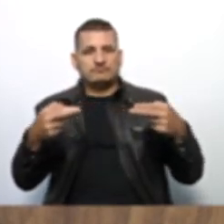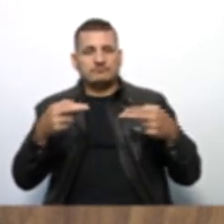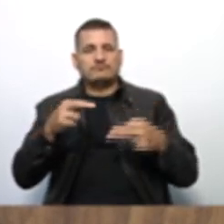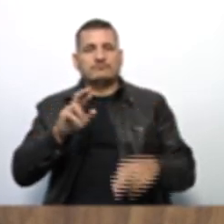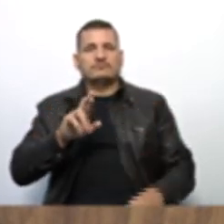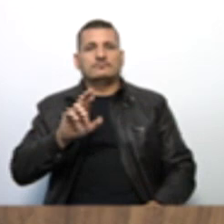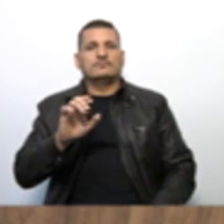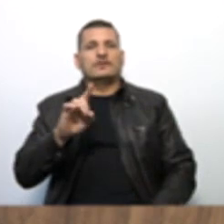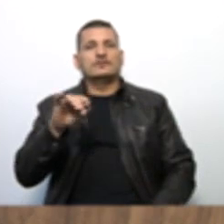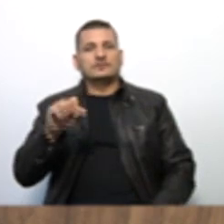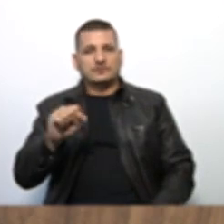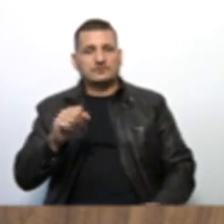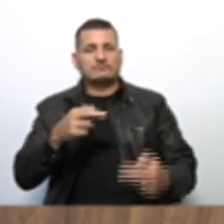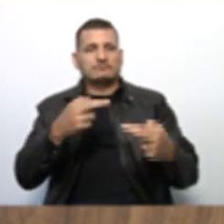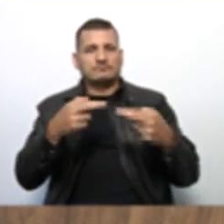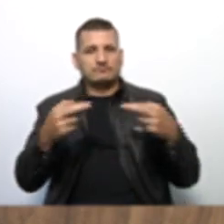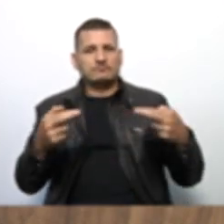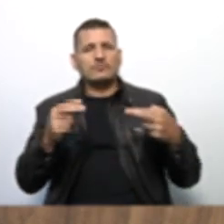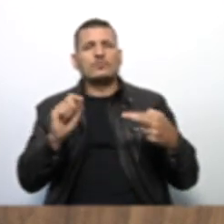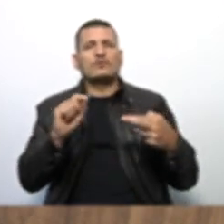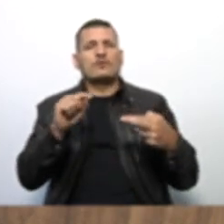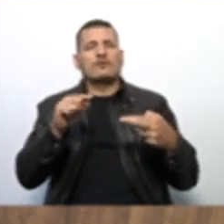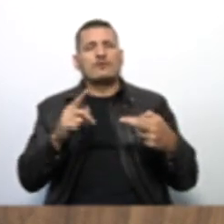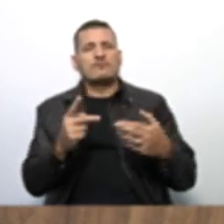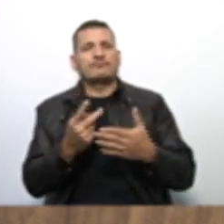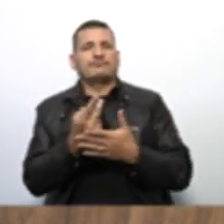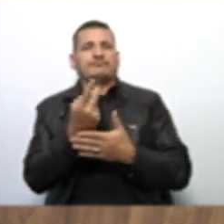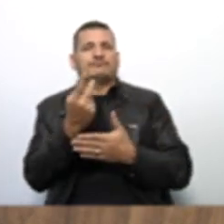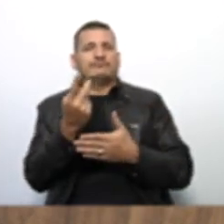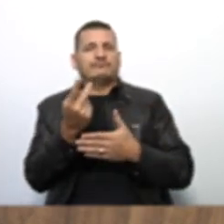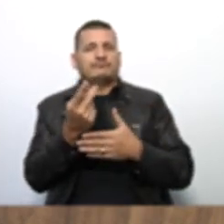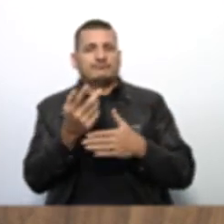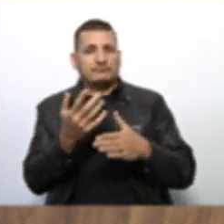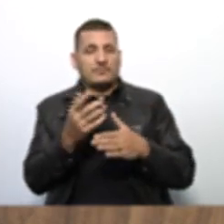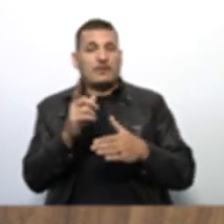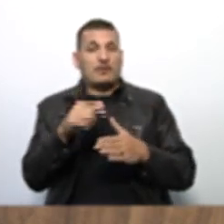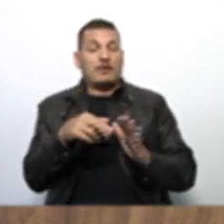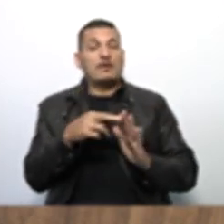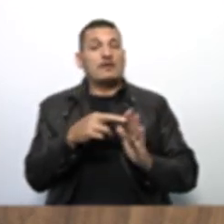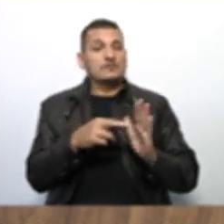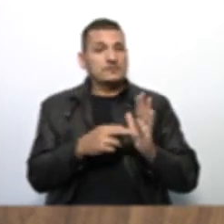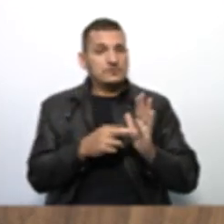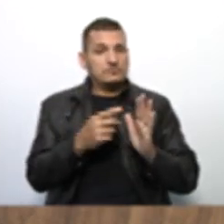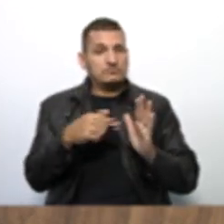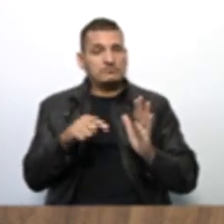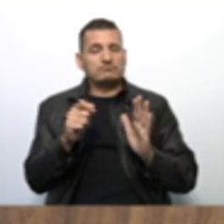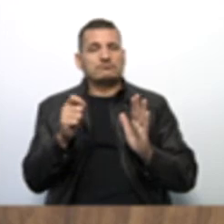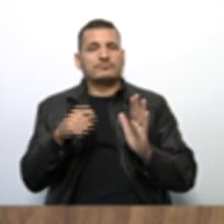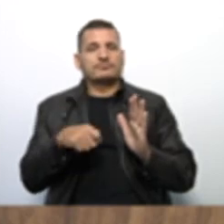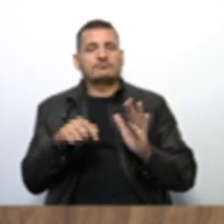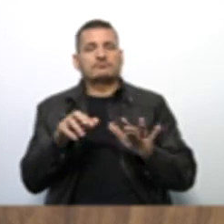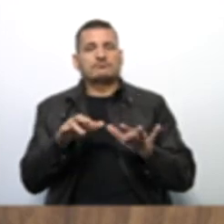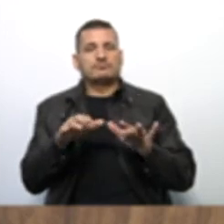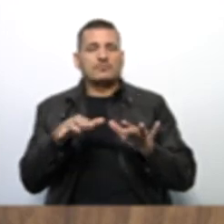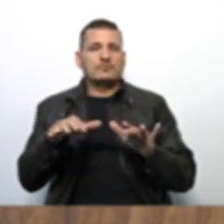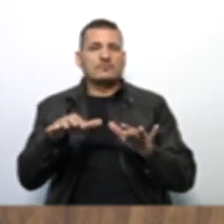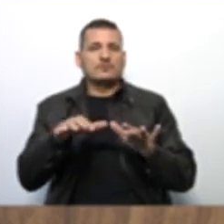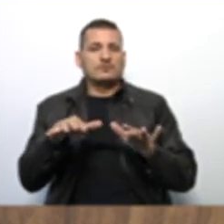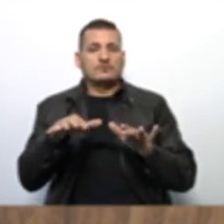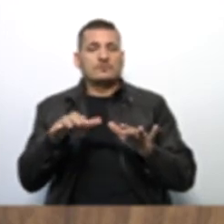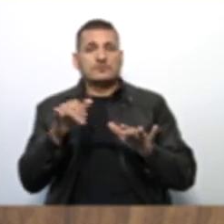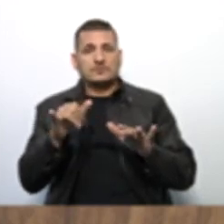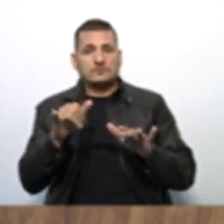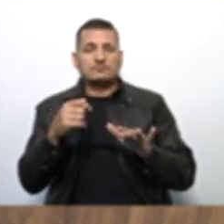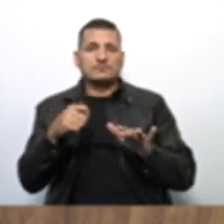o que faz com que as coisas realmente possam acontecer. Pré-requisito para que a gente possa programar para algum ambiente, a gente tem que ter